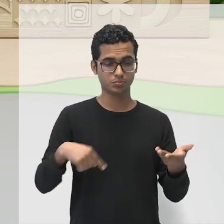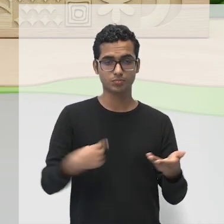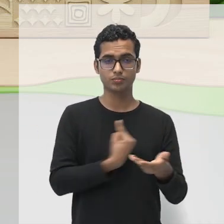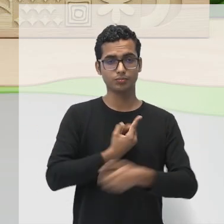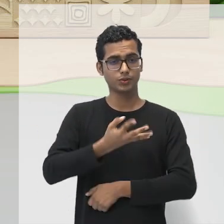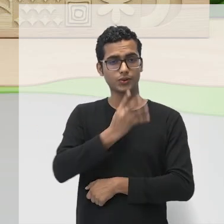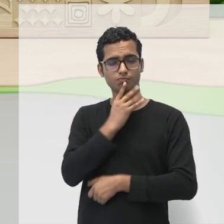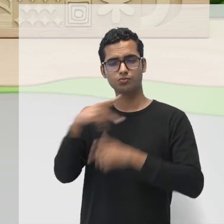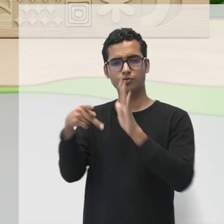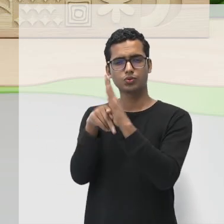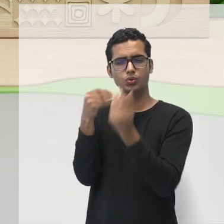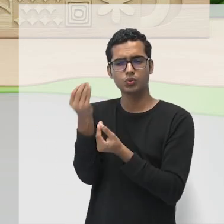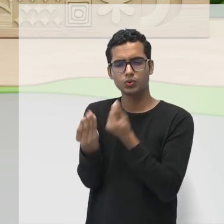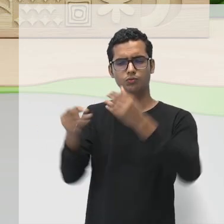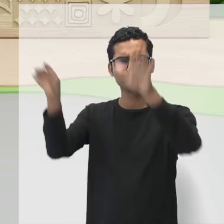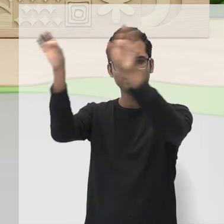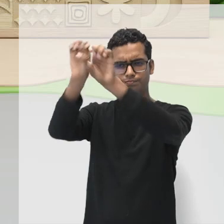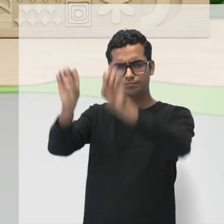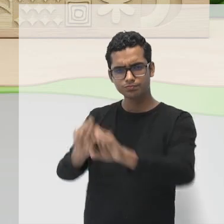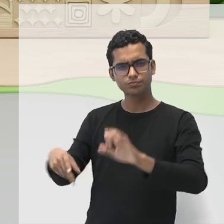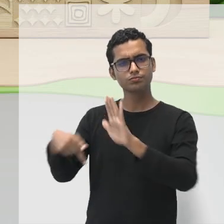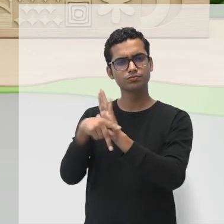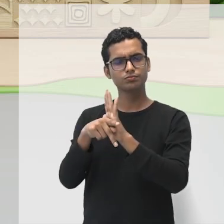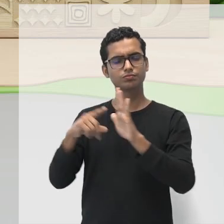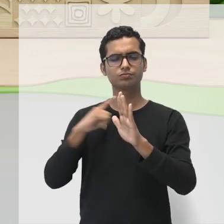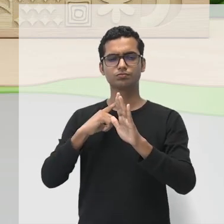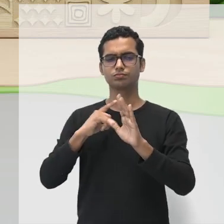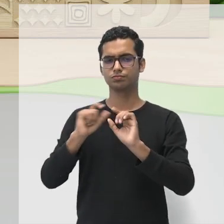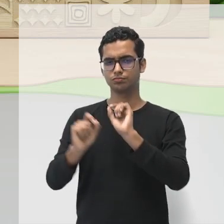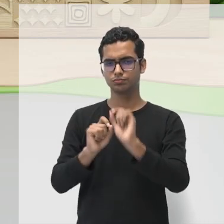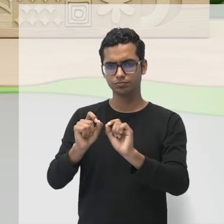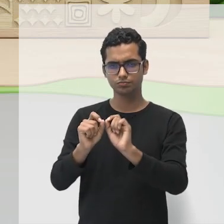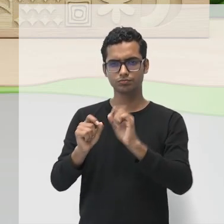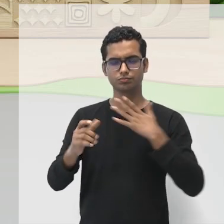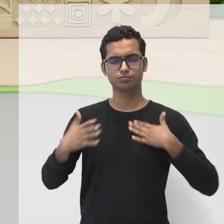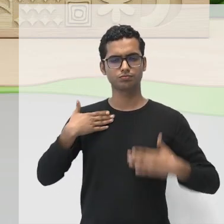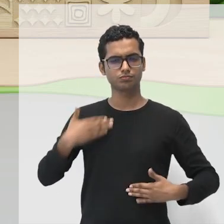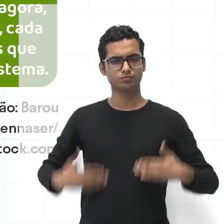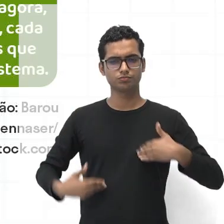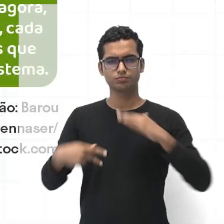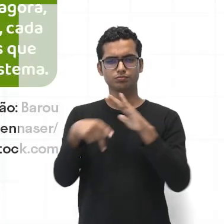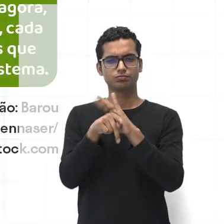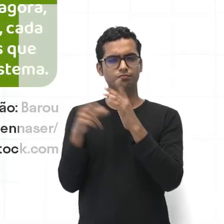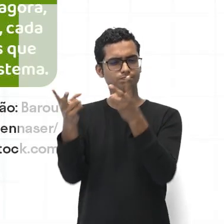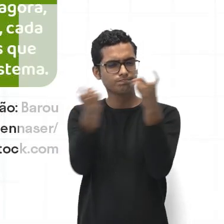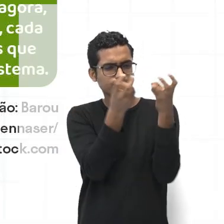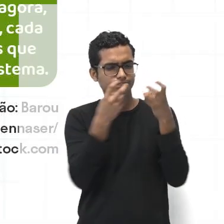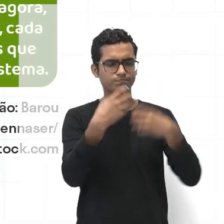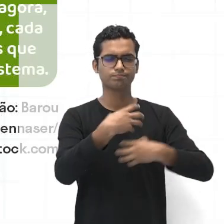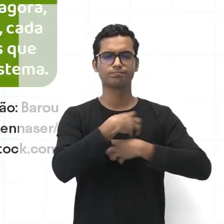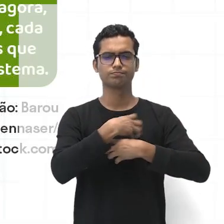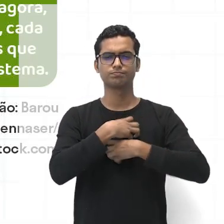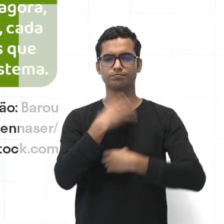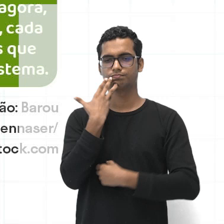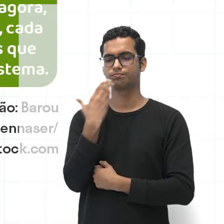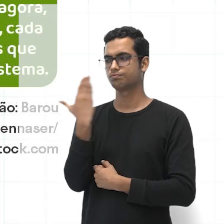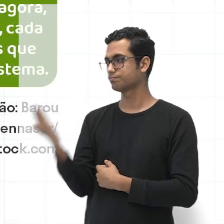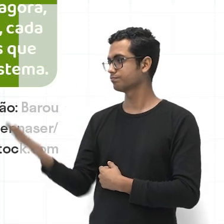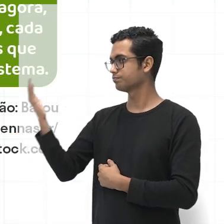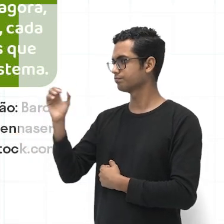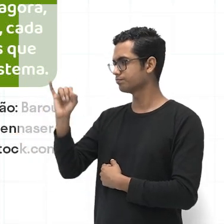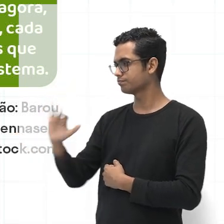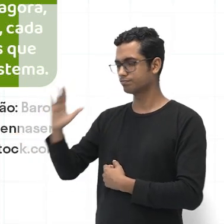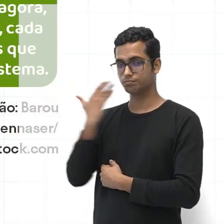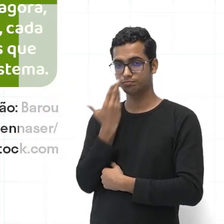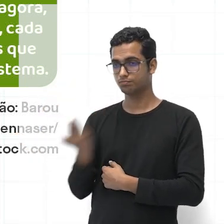a fisiologia do nosso sistema sensorial. Observem a nossa imagem.